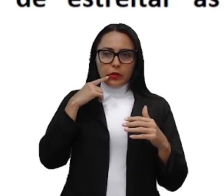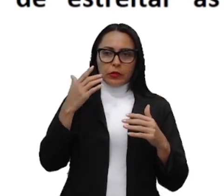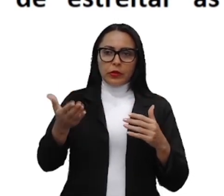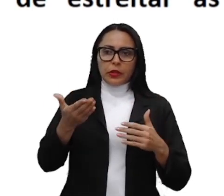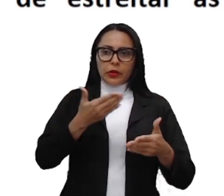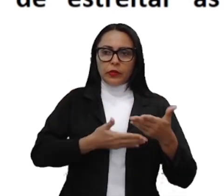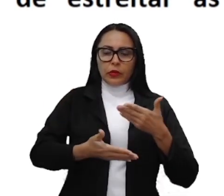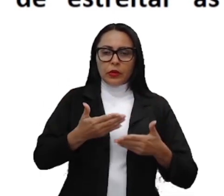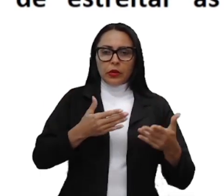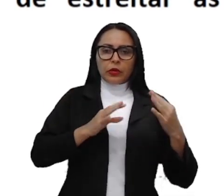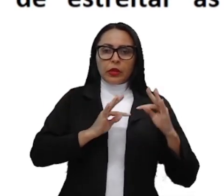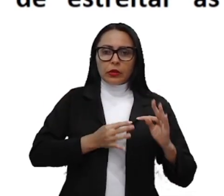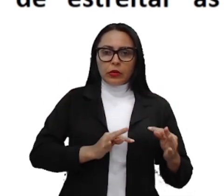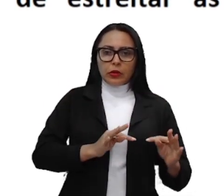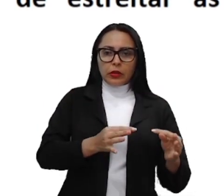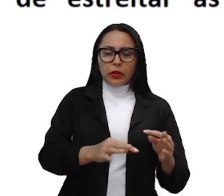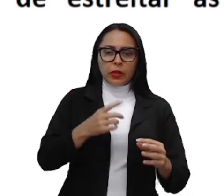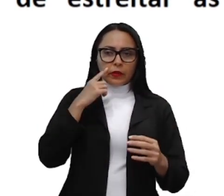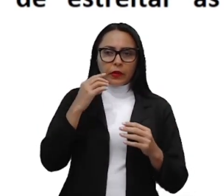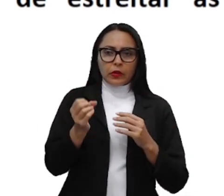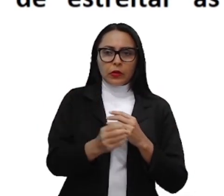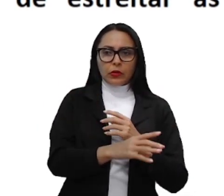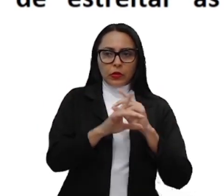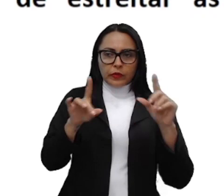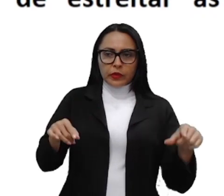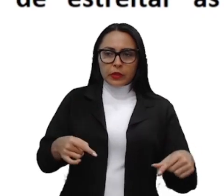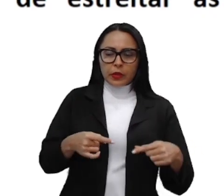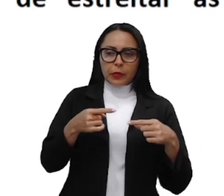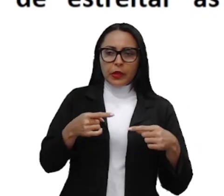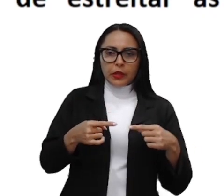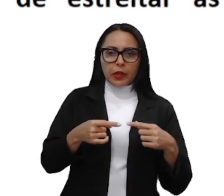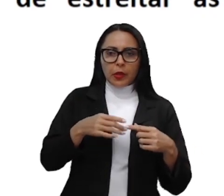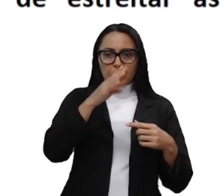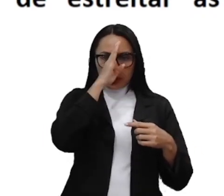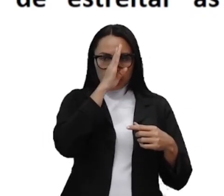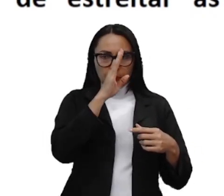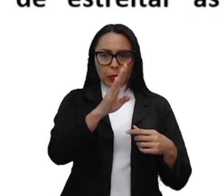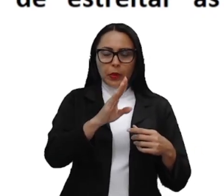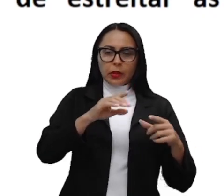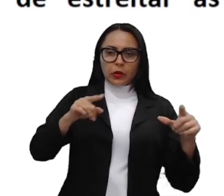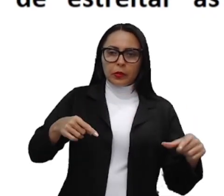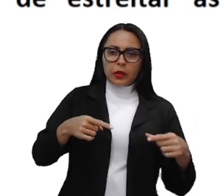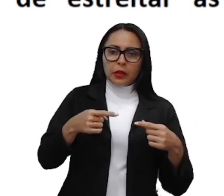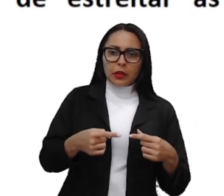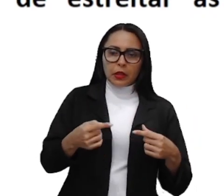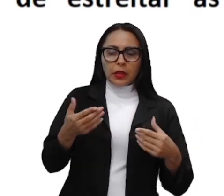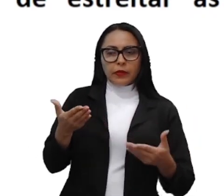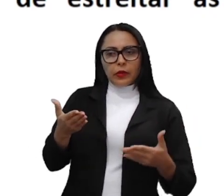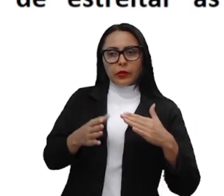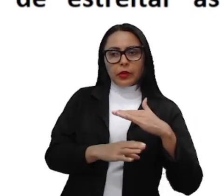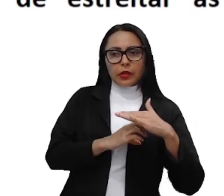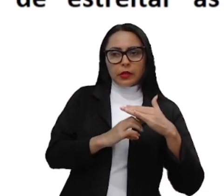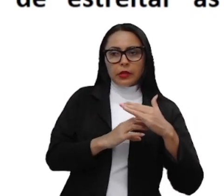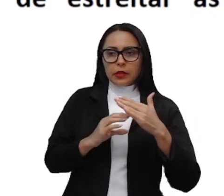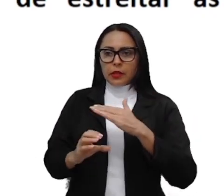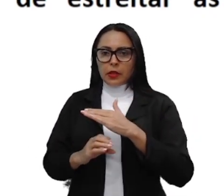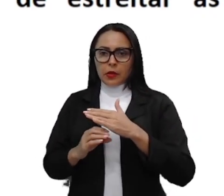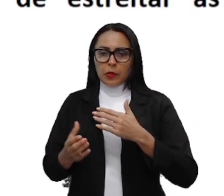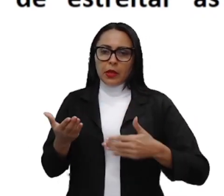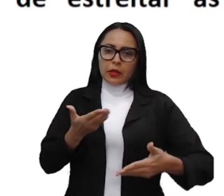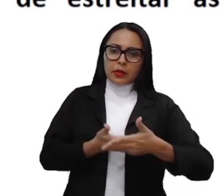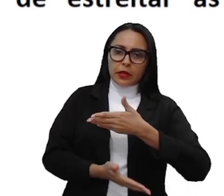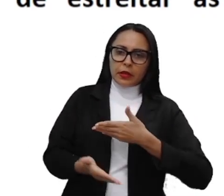evolução tecnológica trouxeram novos desafios, principalmente de competitividade entre as empresas e as operações